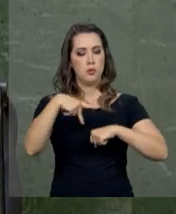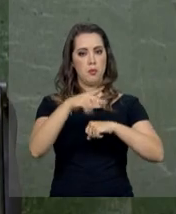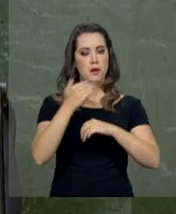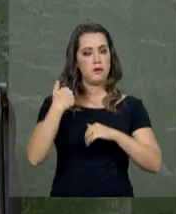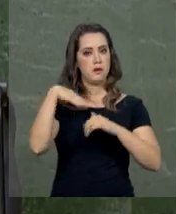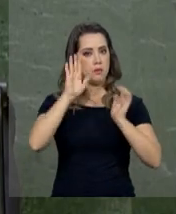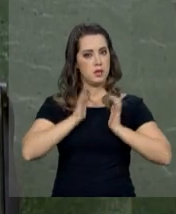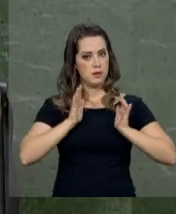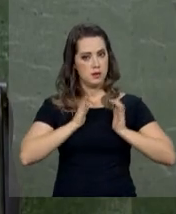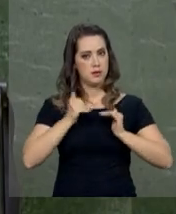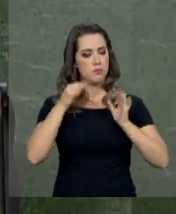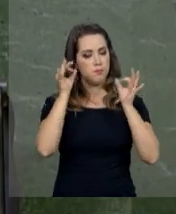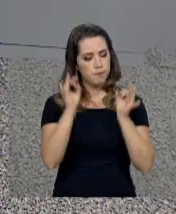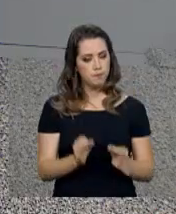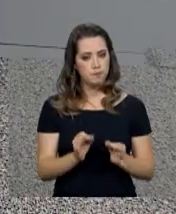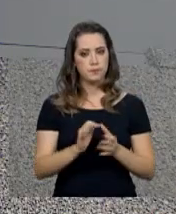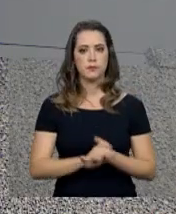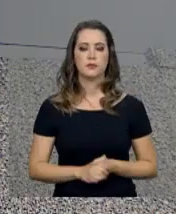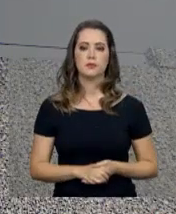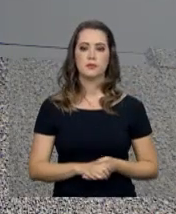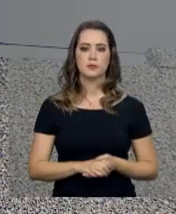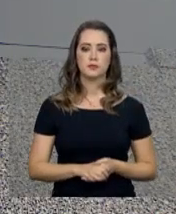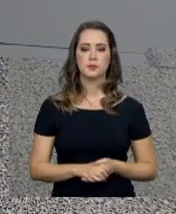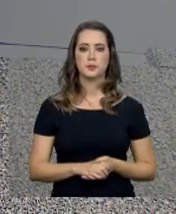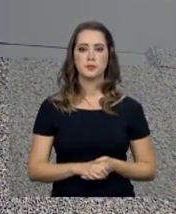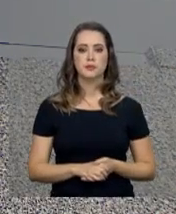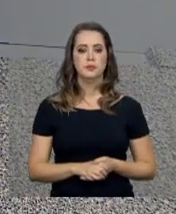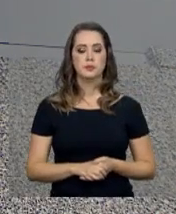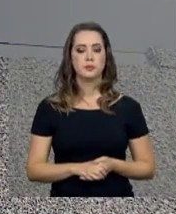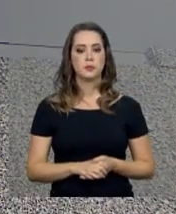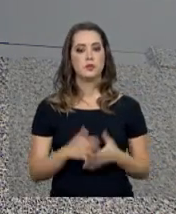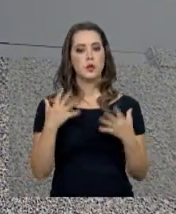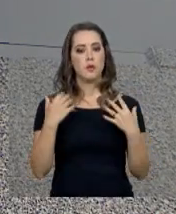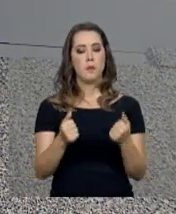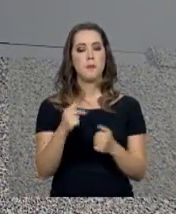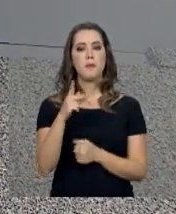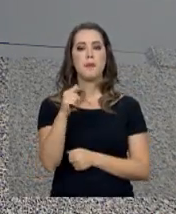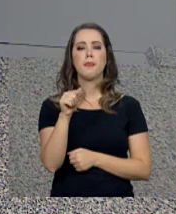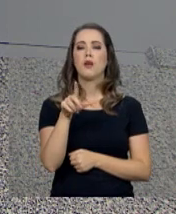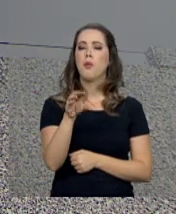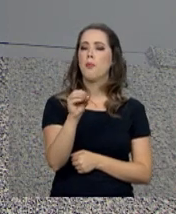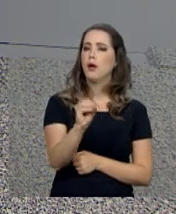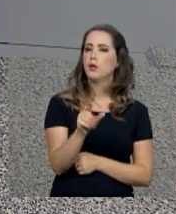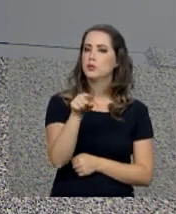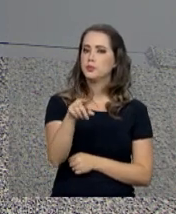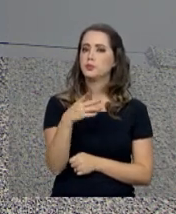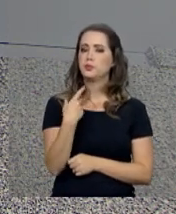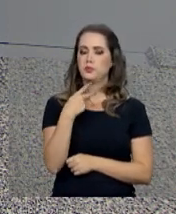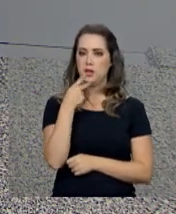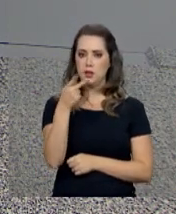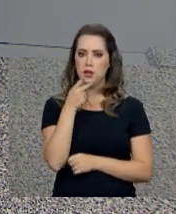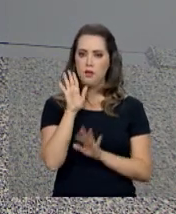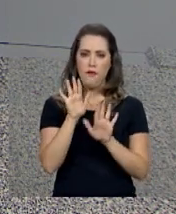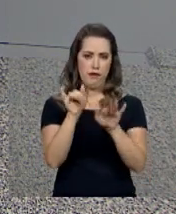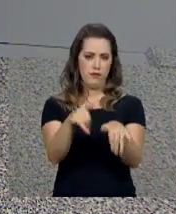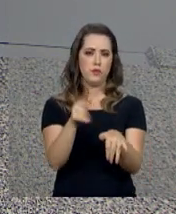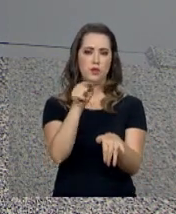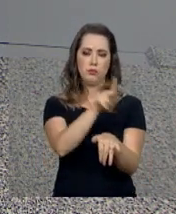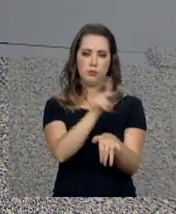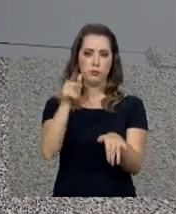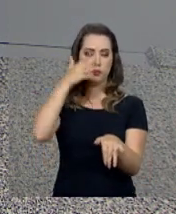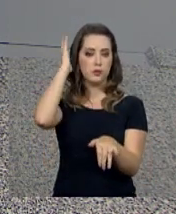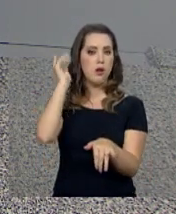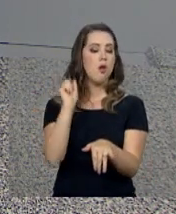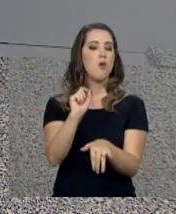e mais justo vamos lá paula gonçalves foi o discurso de encerramento nesse finalzinho do discurso